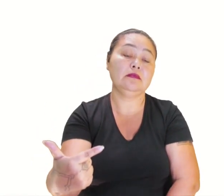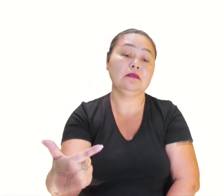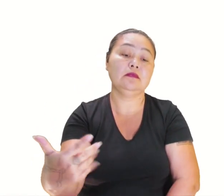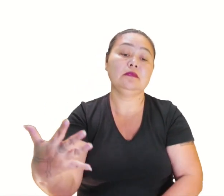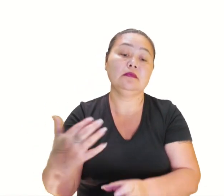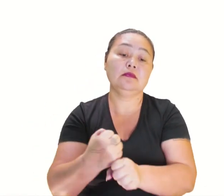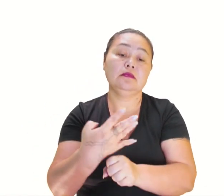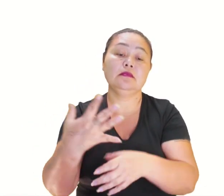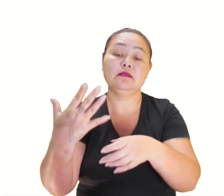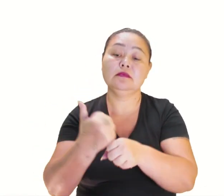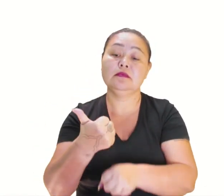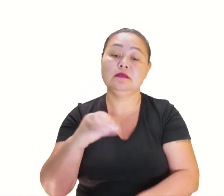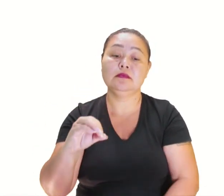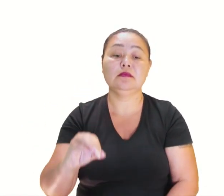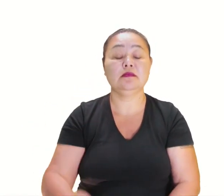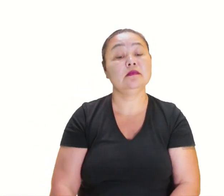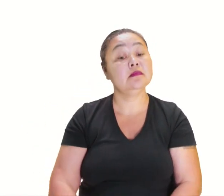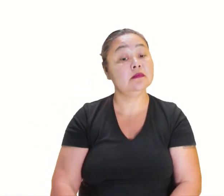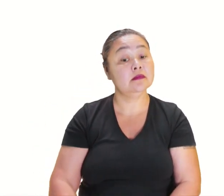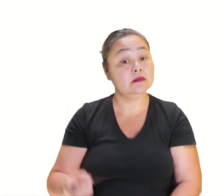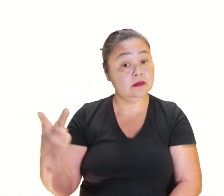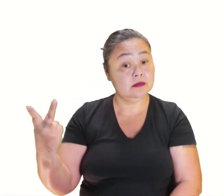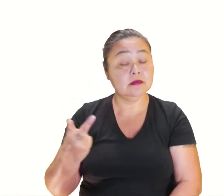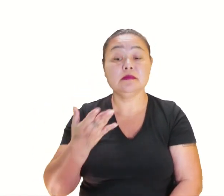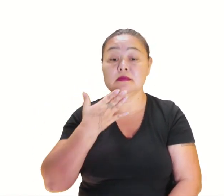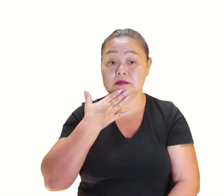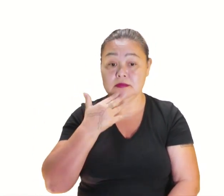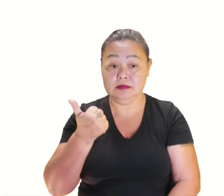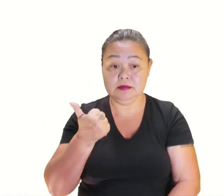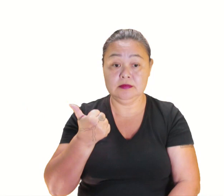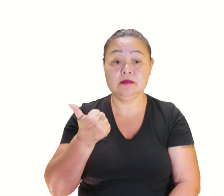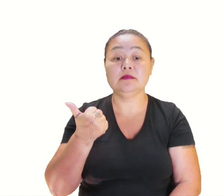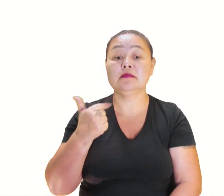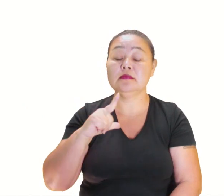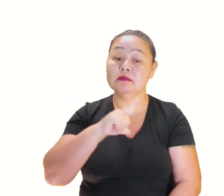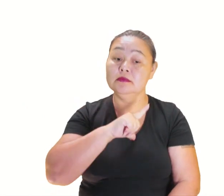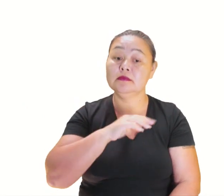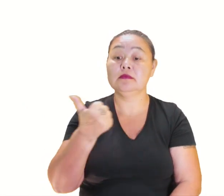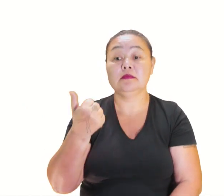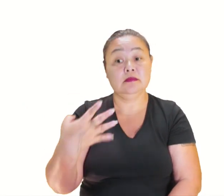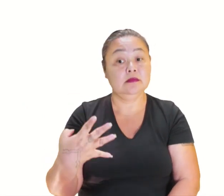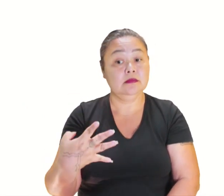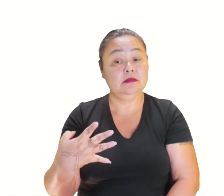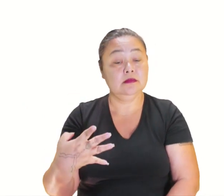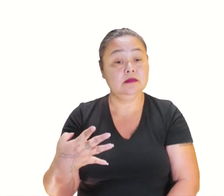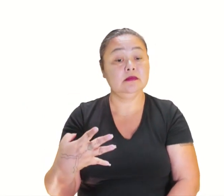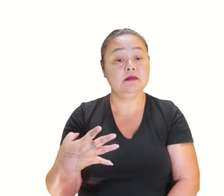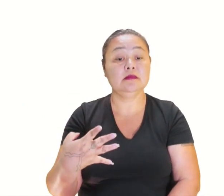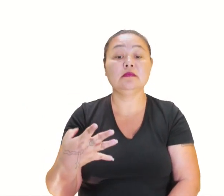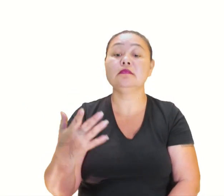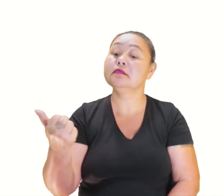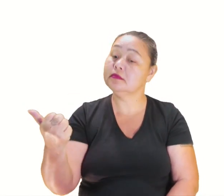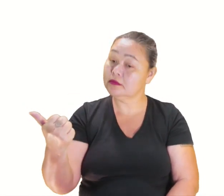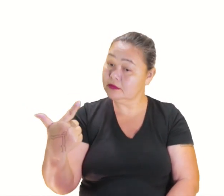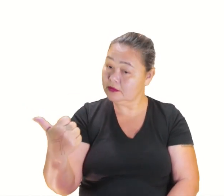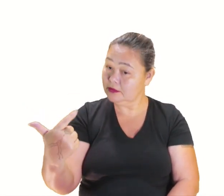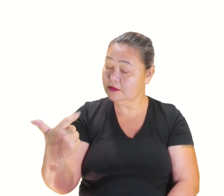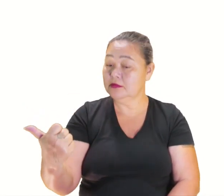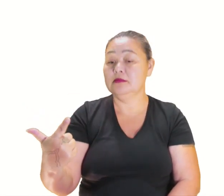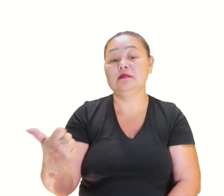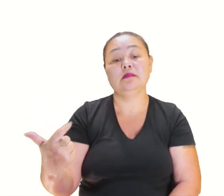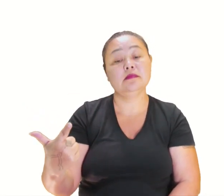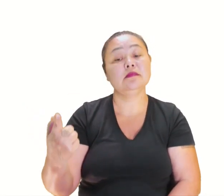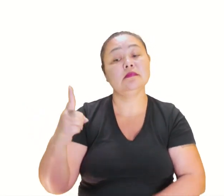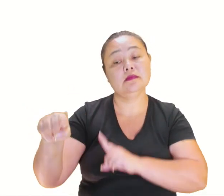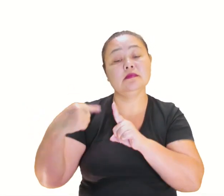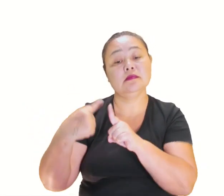2. Mais 4 mais 10. Agora ficou melhor, né? Eu devo 2, mas eu tenho 14 aí, Então né? vai ficar com 12 de troco. Isso,